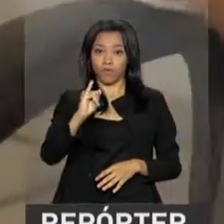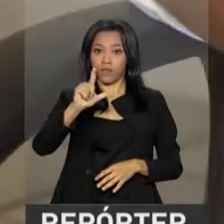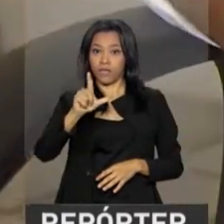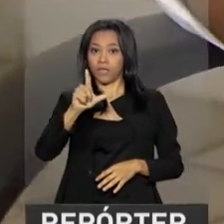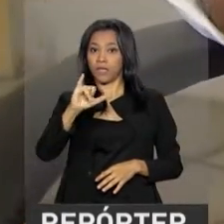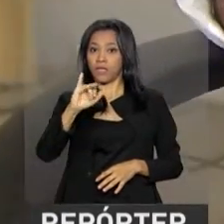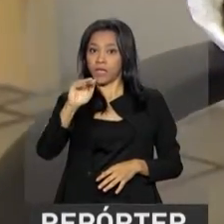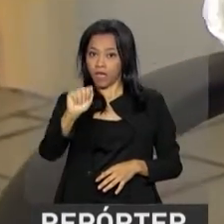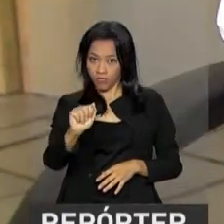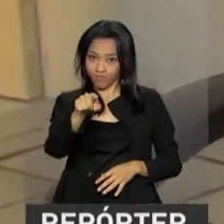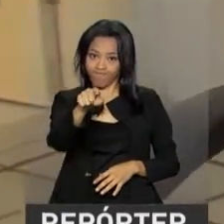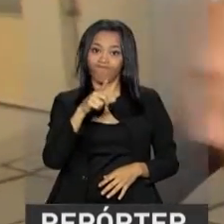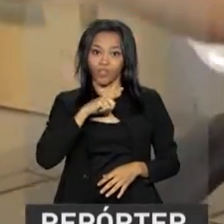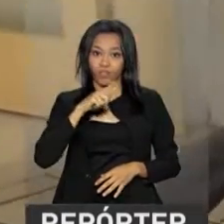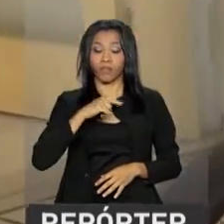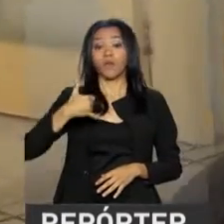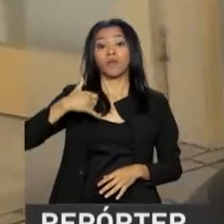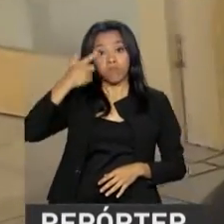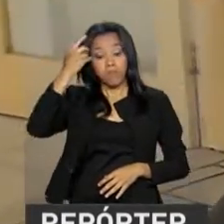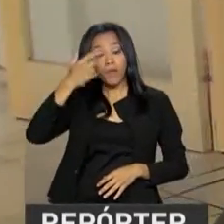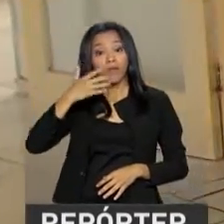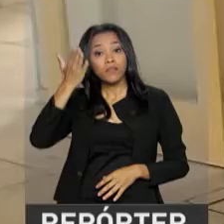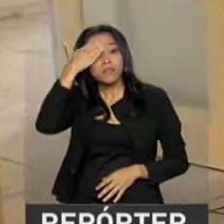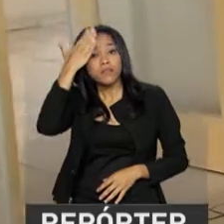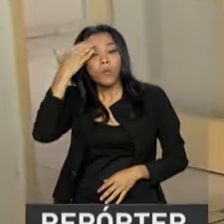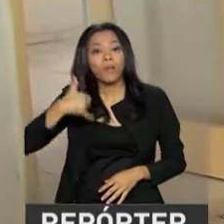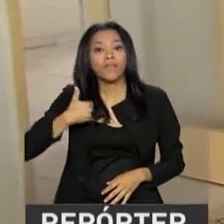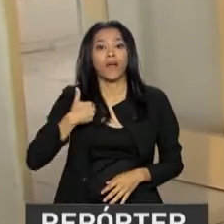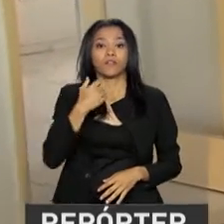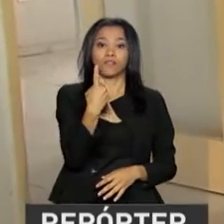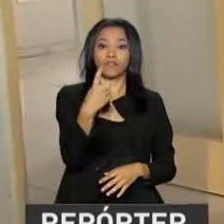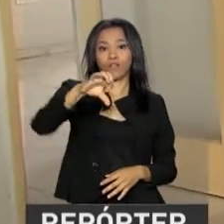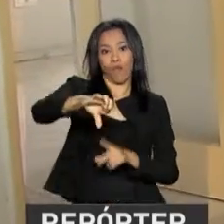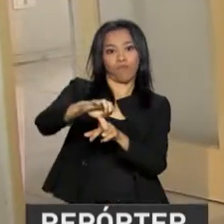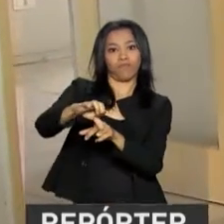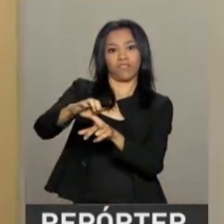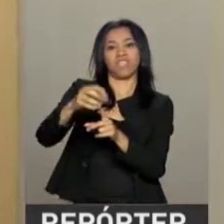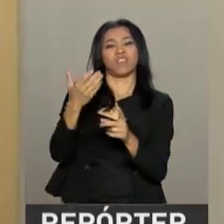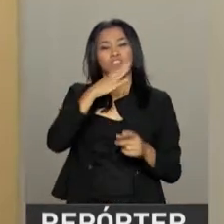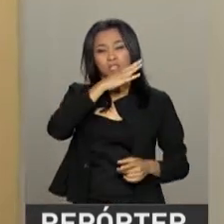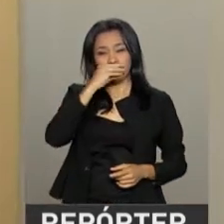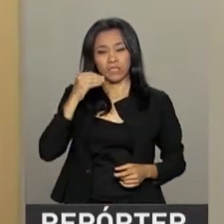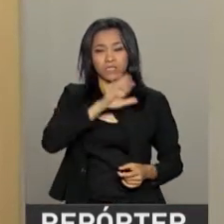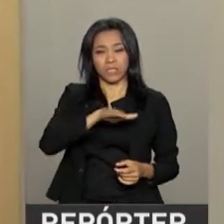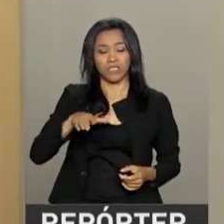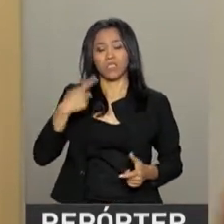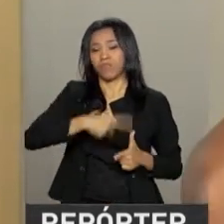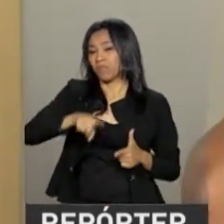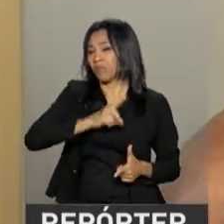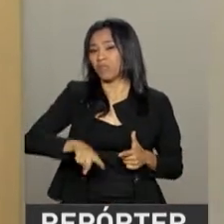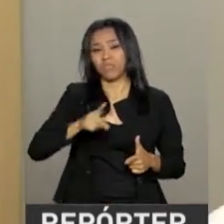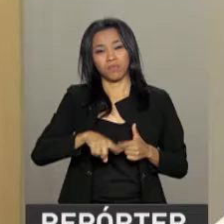do sangue. O diagnóstico só veio aos 19 anos, depois de uma infância e juventude marcadas pelas complicações da